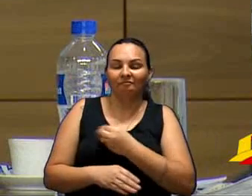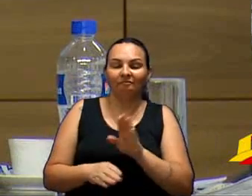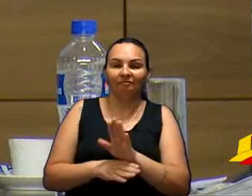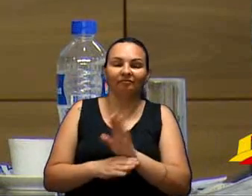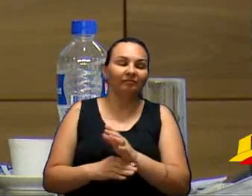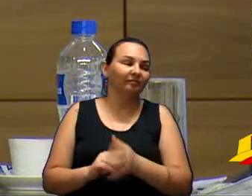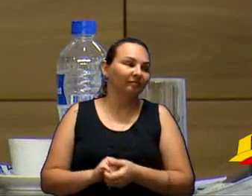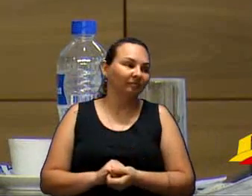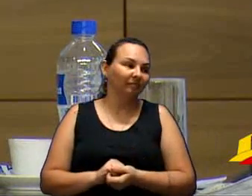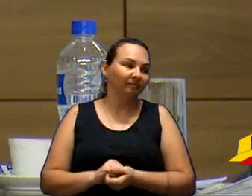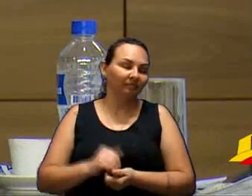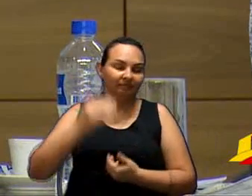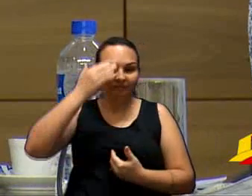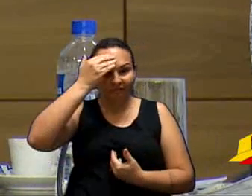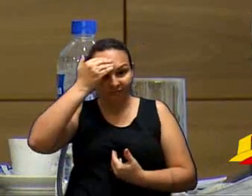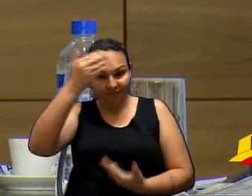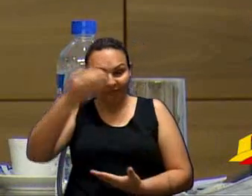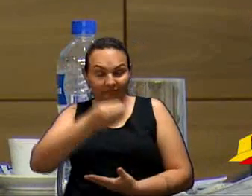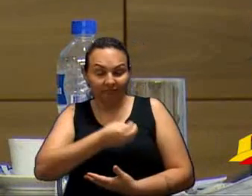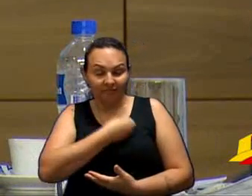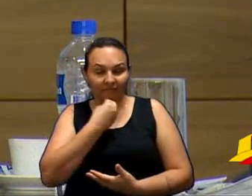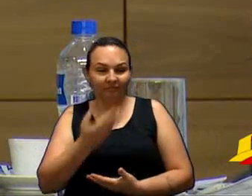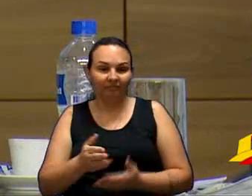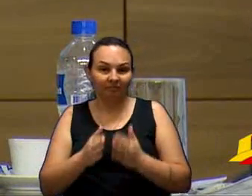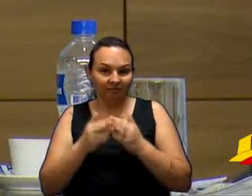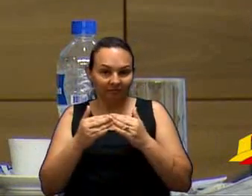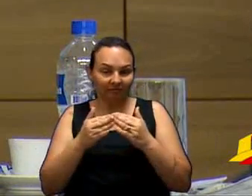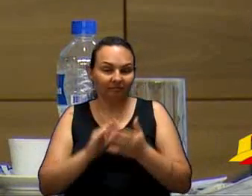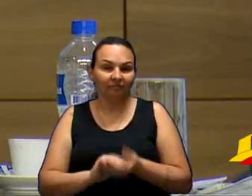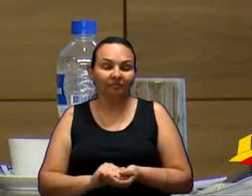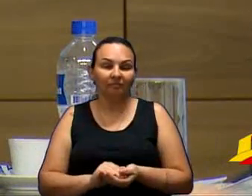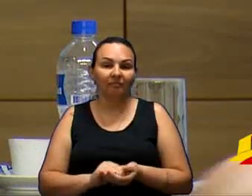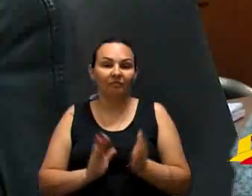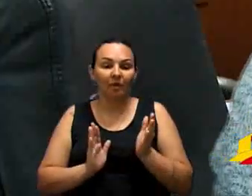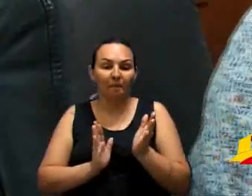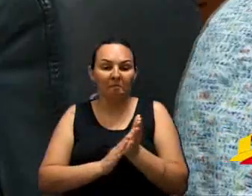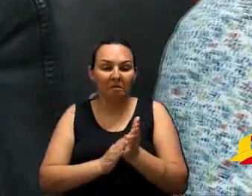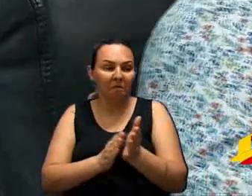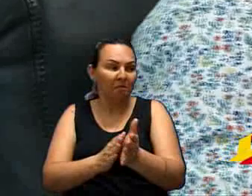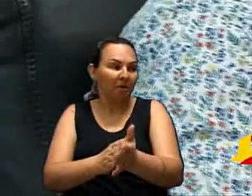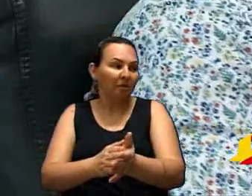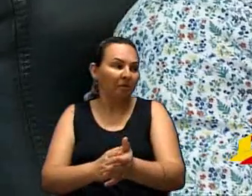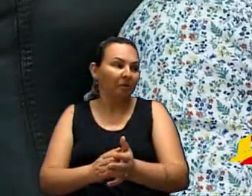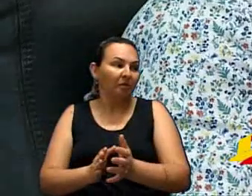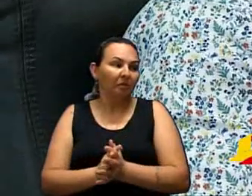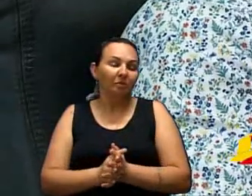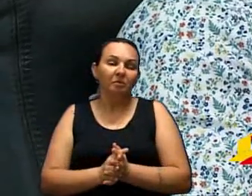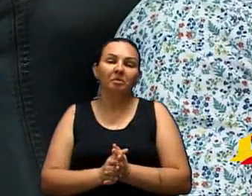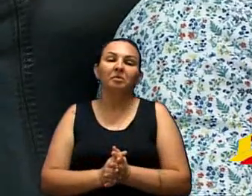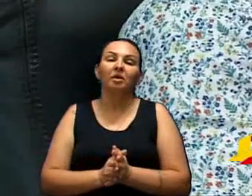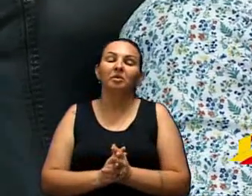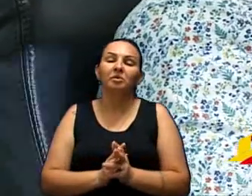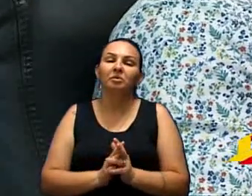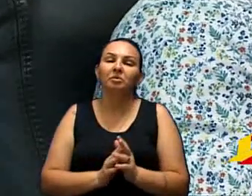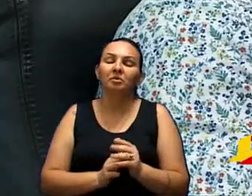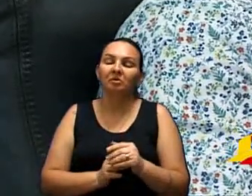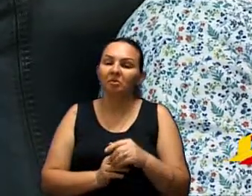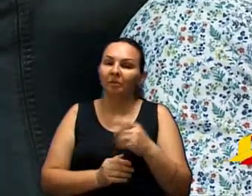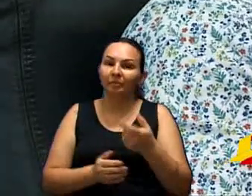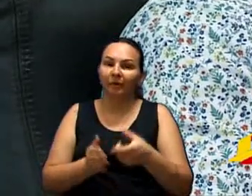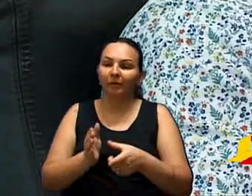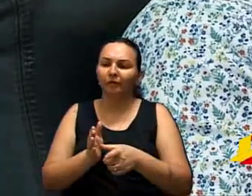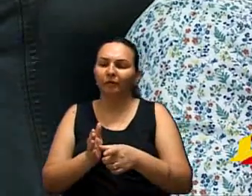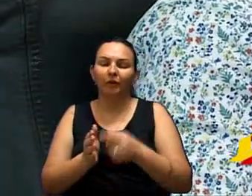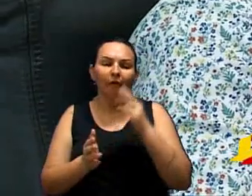presença em bom parabéns aí é outra quando vi aquela imagem do antes e